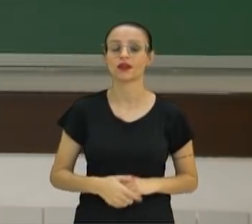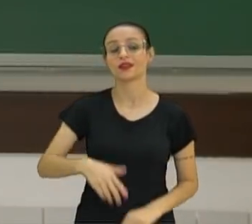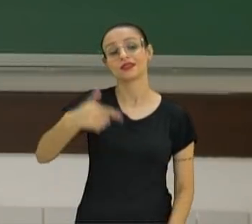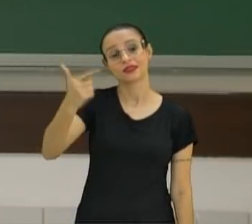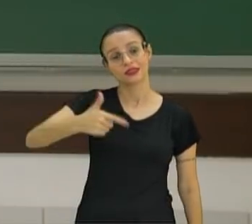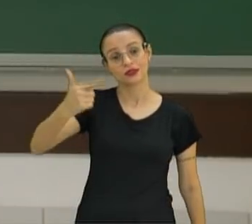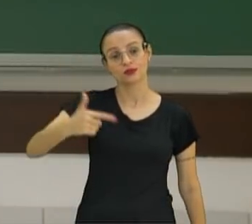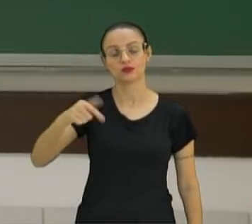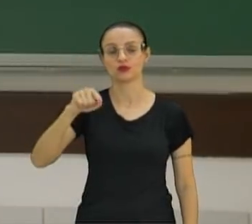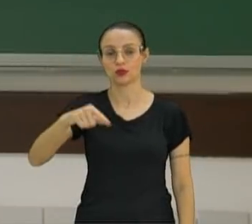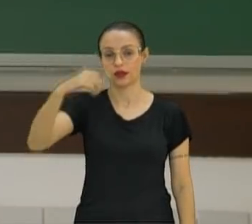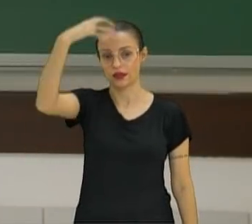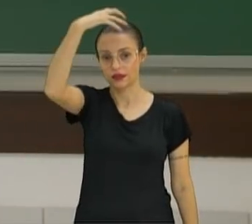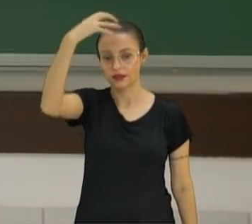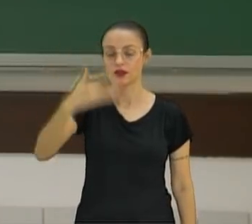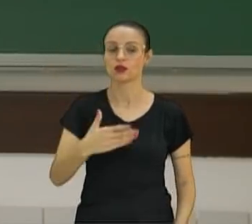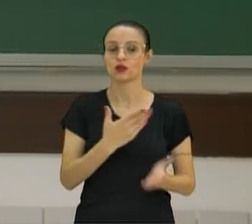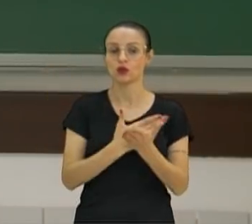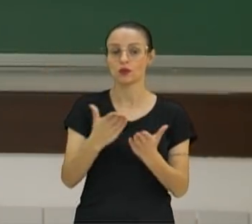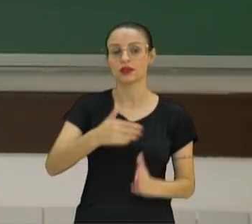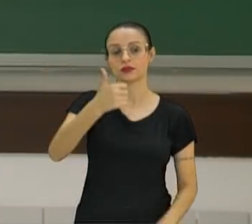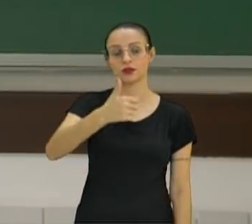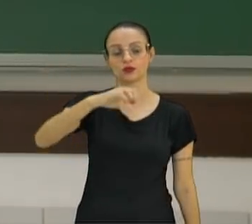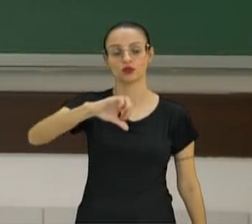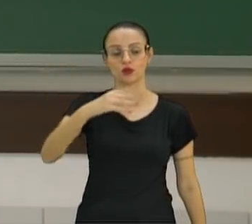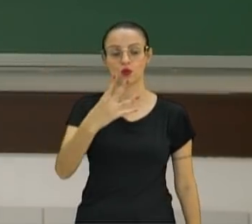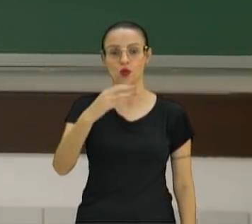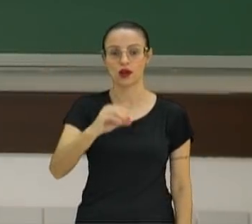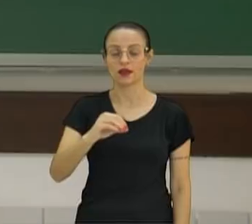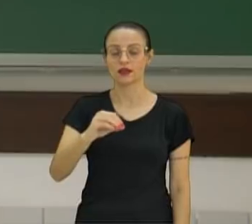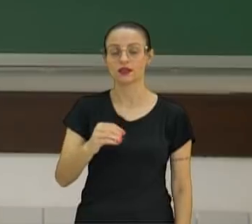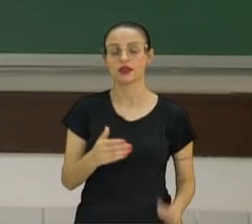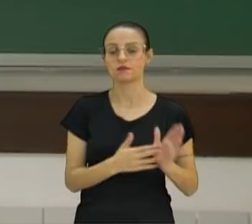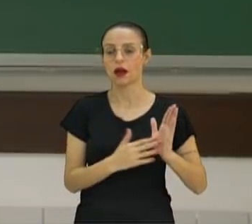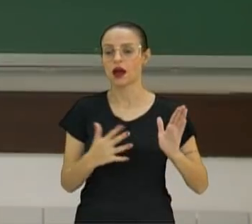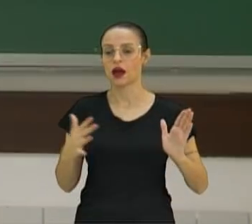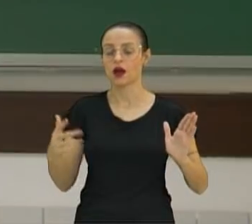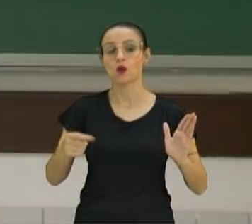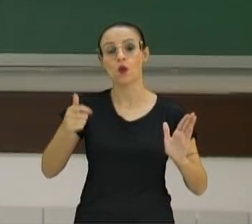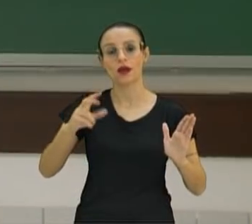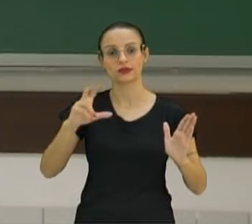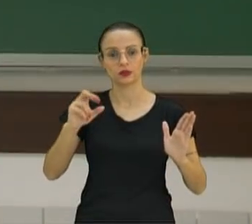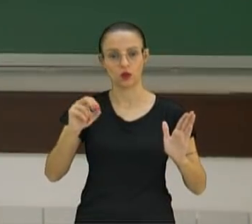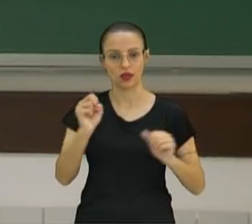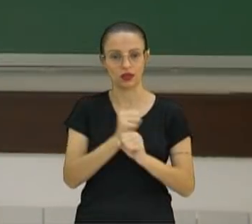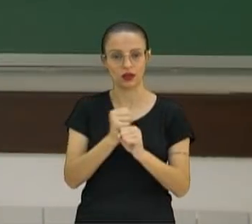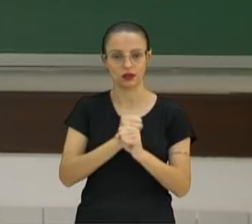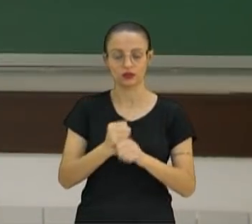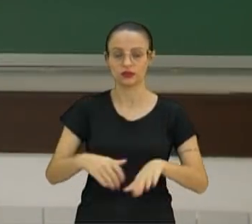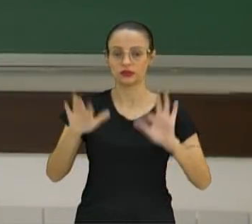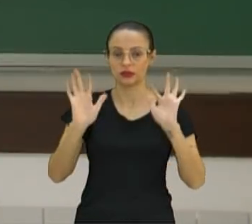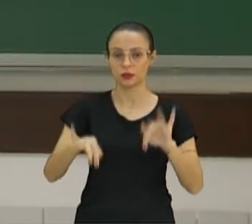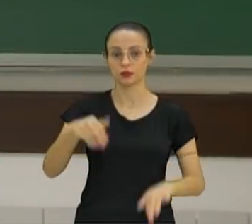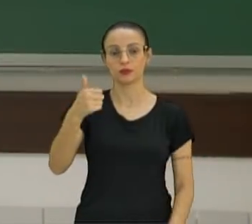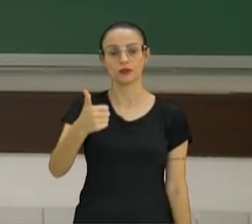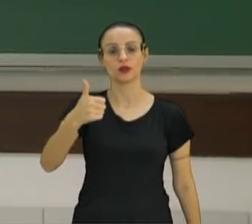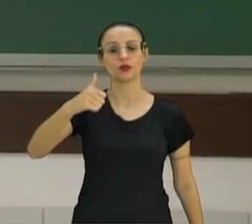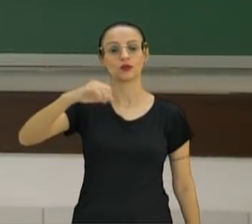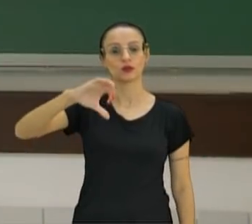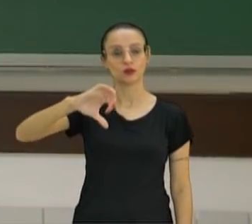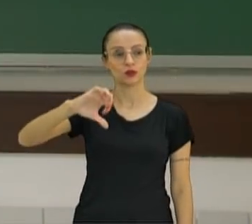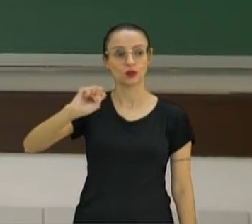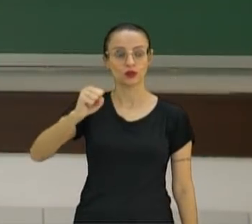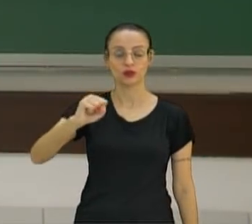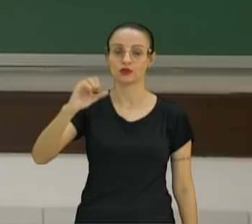Reinado começa em 1840 e ele dura quase 50 anos, né? Ele vai terminar em 1889 com